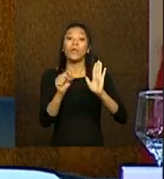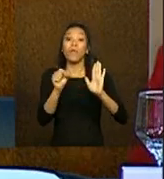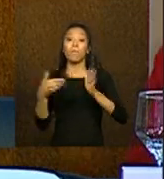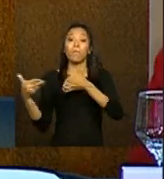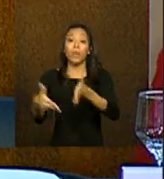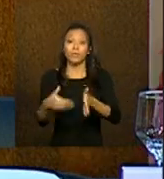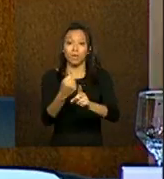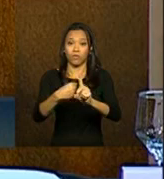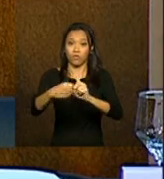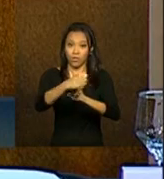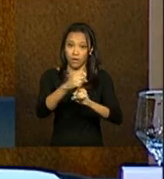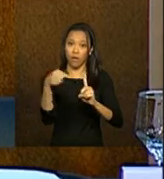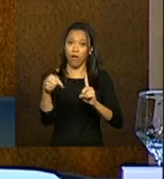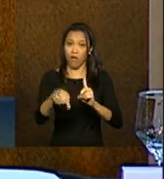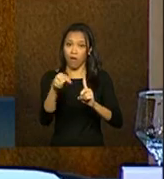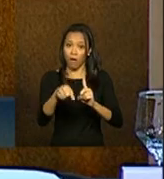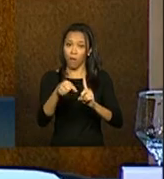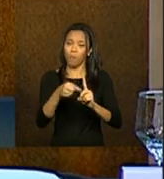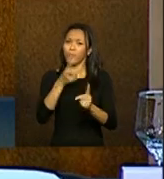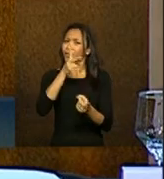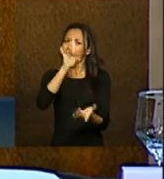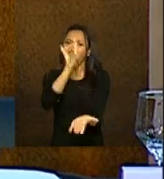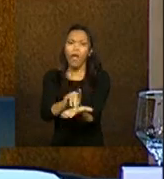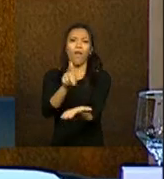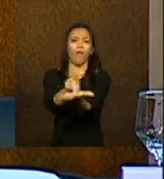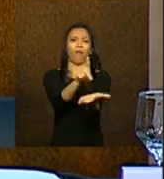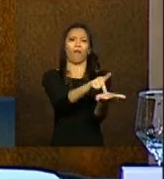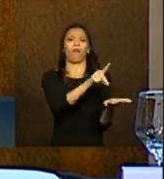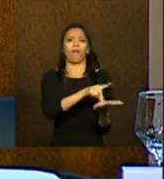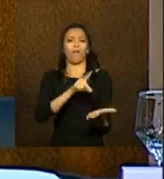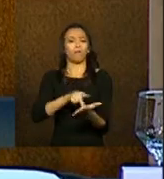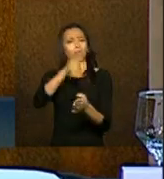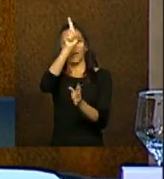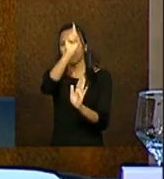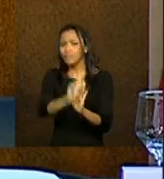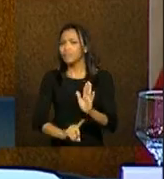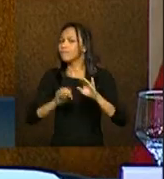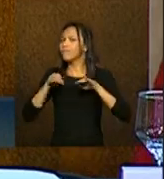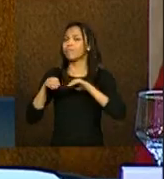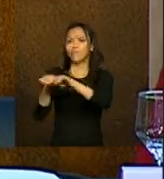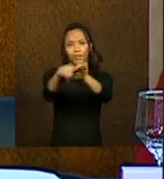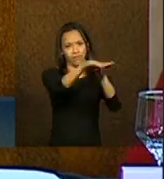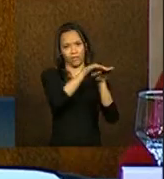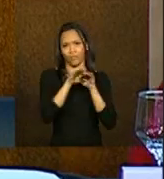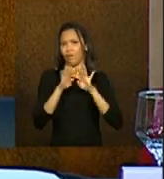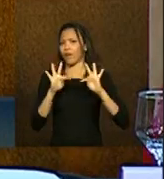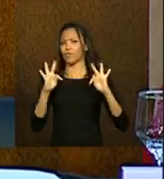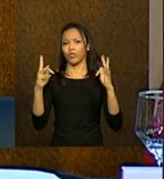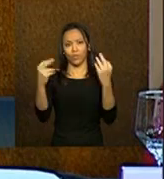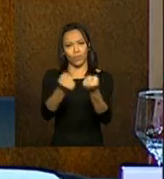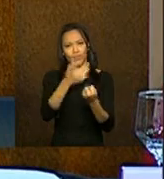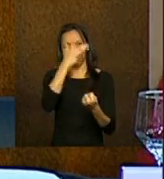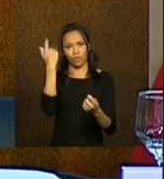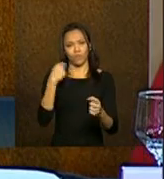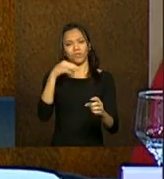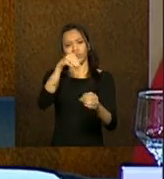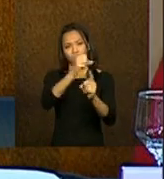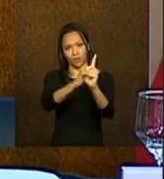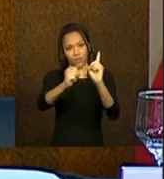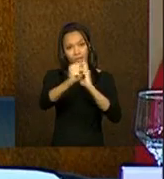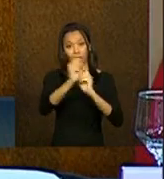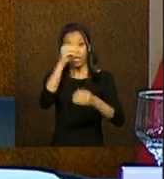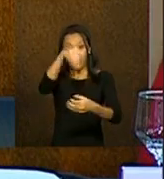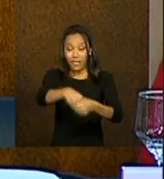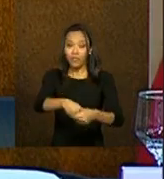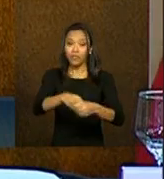social como um meio legítimo e democrático de participação da sociedade nas políticas públicas. E